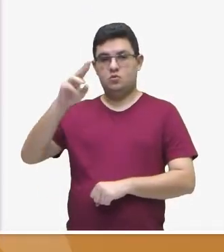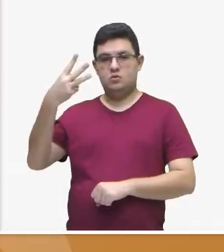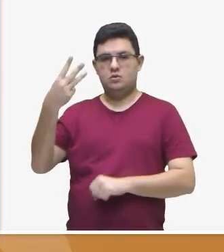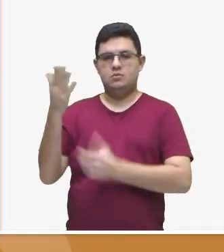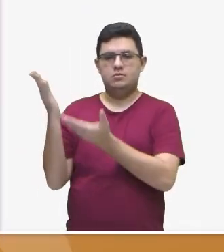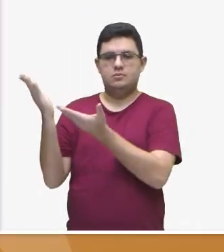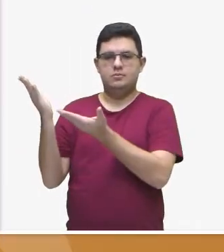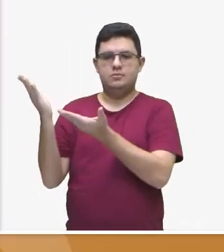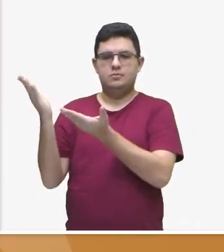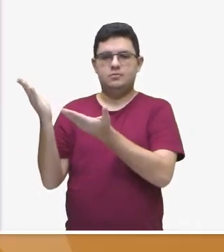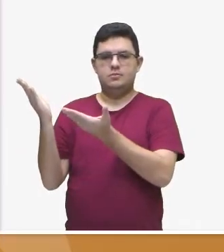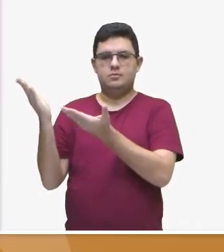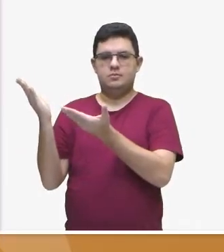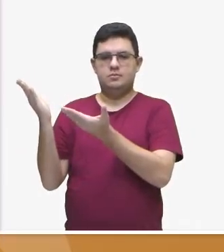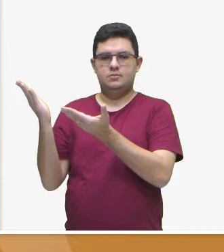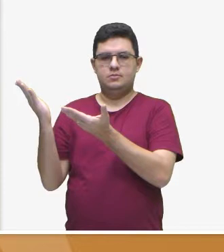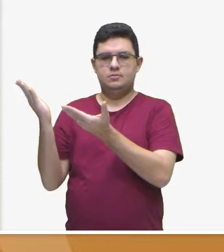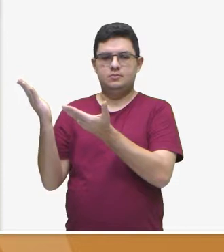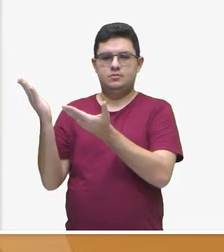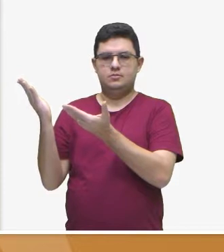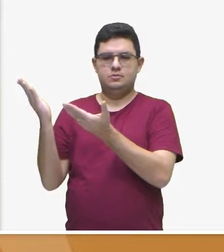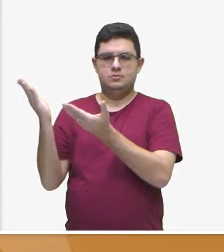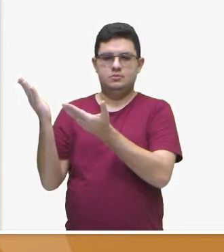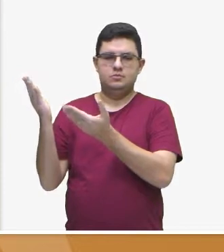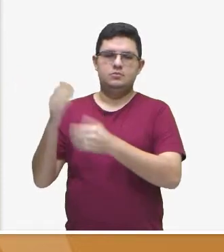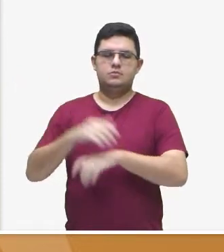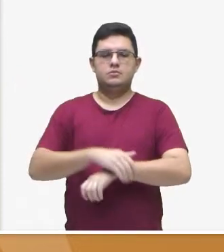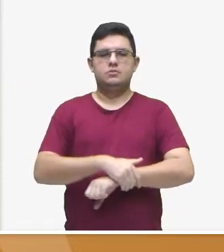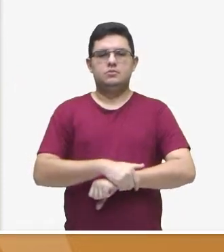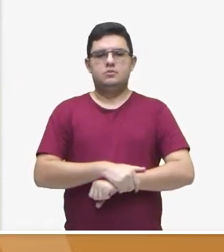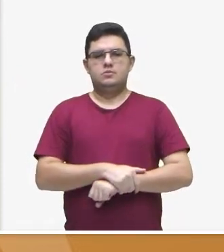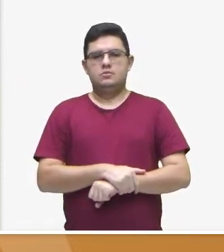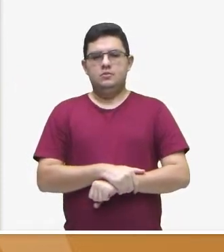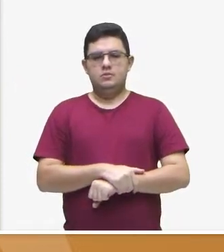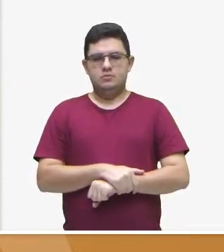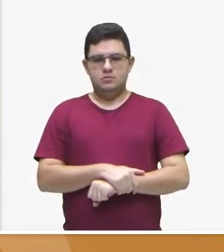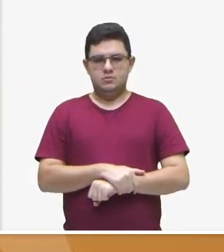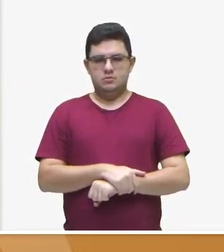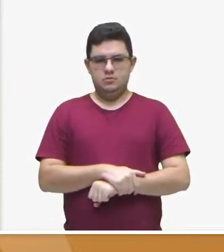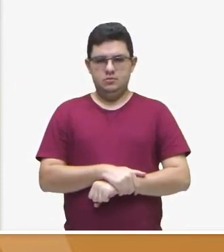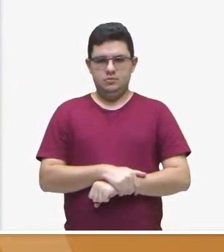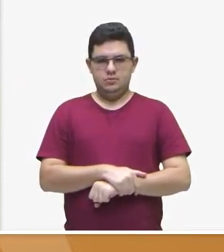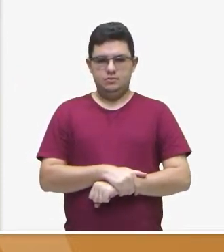Unidade 3. Cidadania e movimentos sociais.